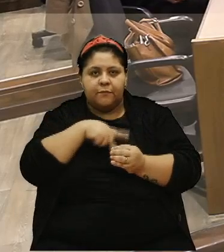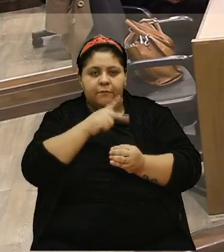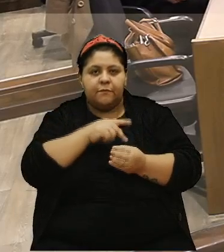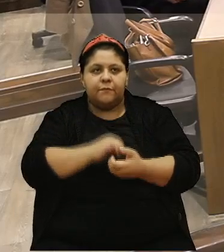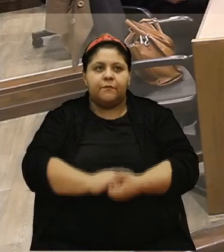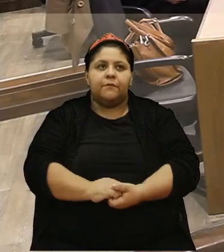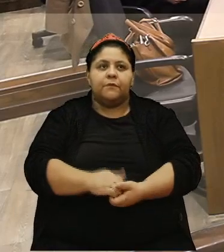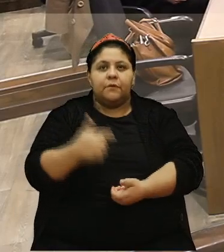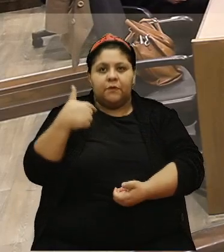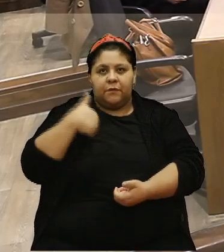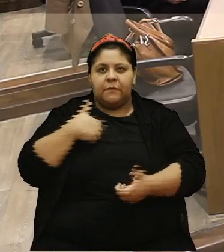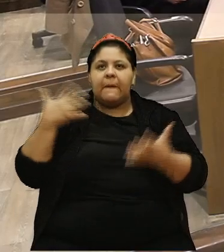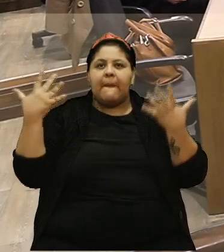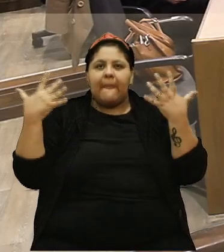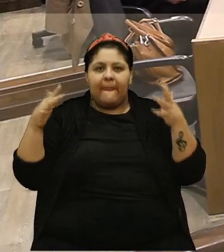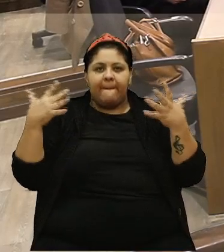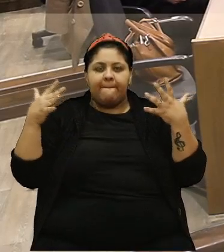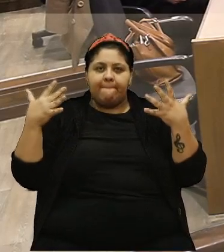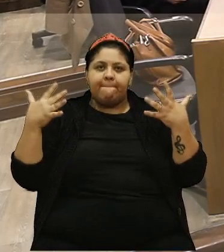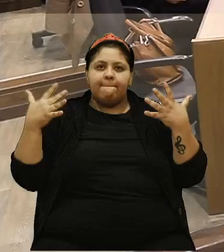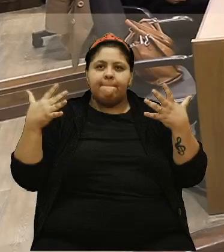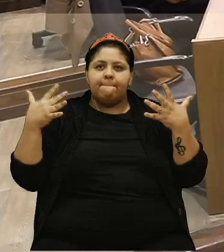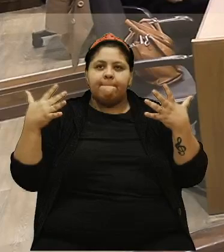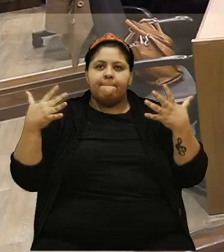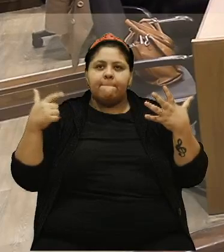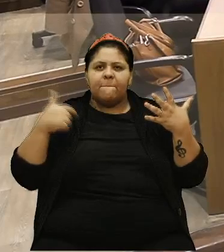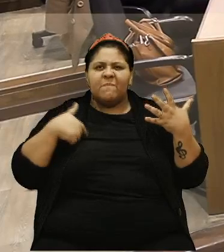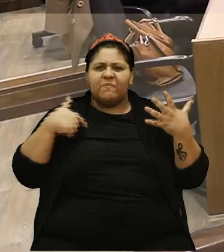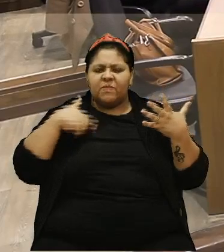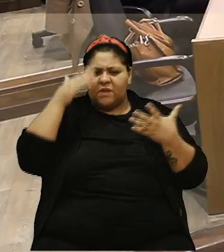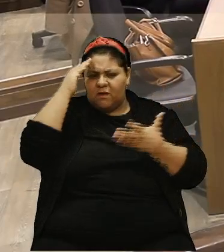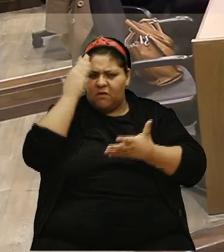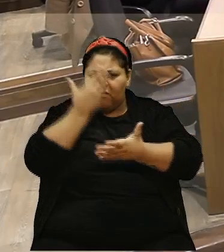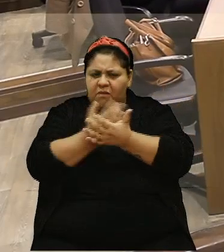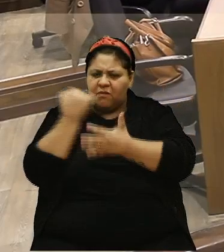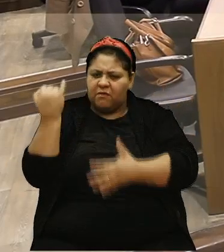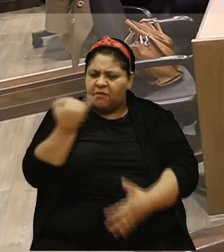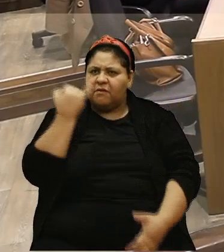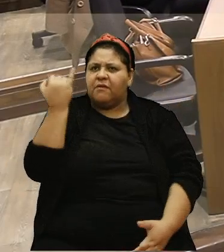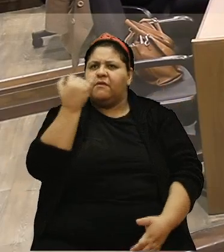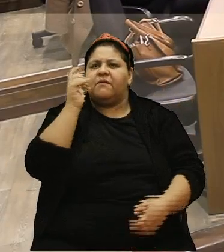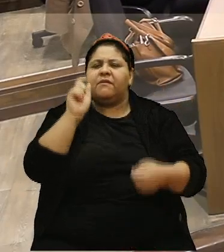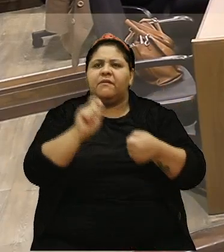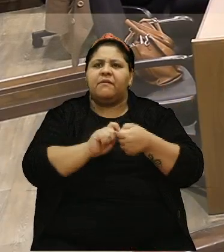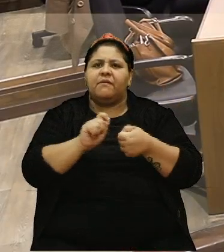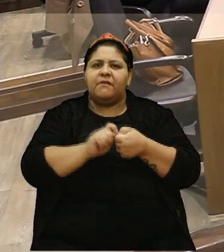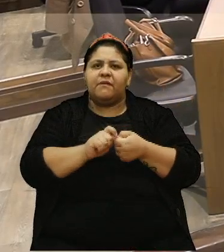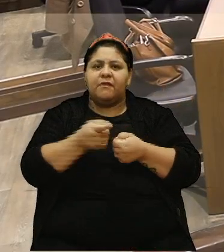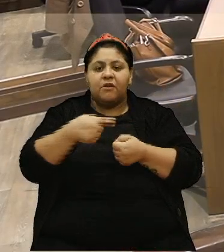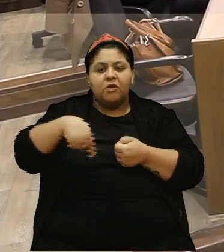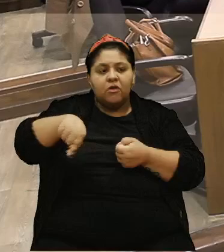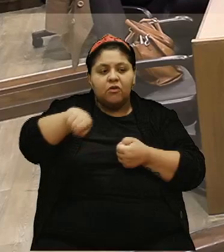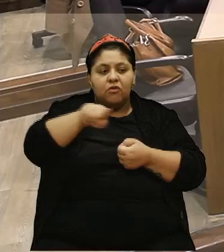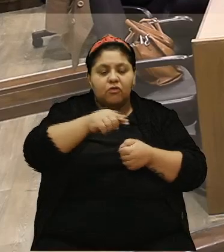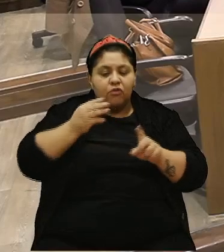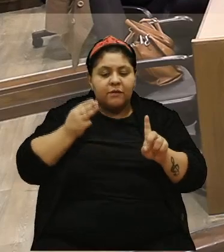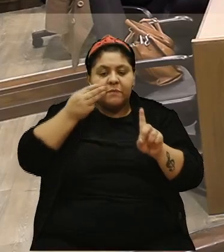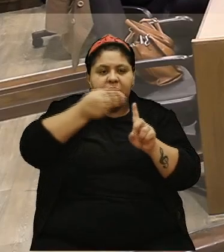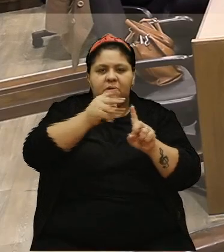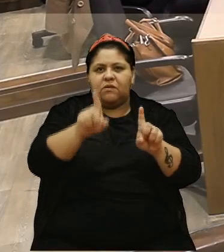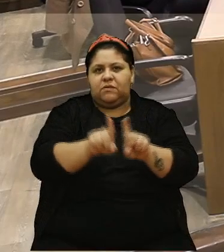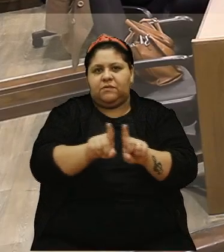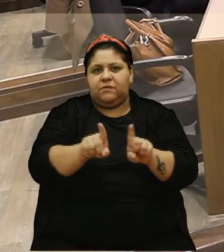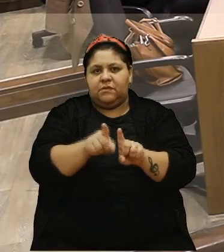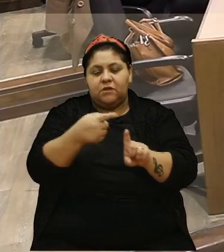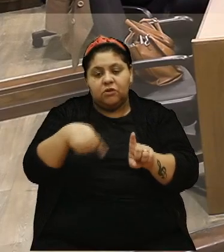quero lhe parabenizar e tenho a certeza, e é importante que o senhor faça, é nossa missão também,